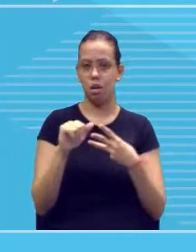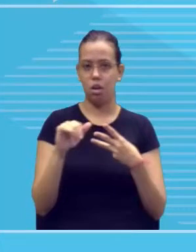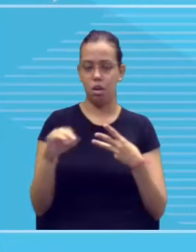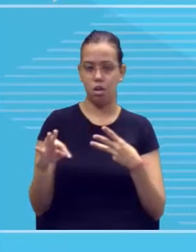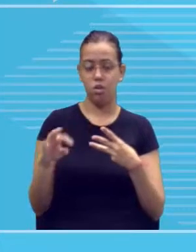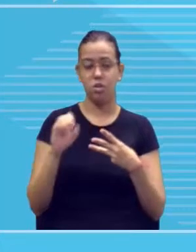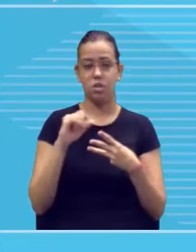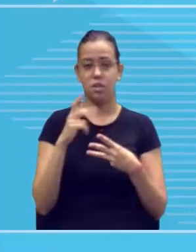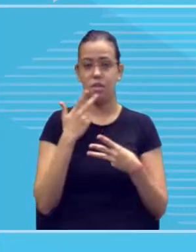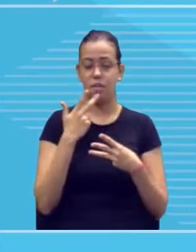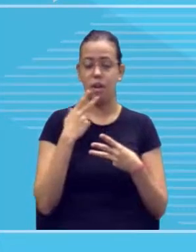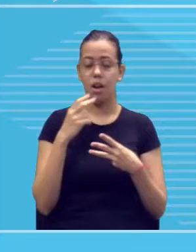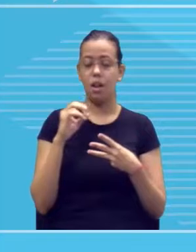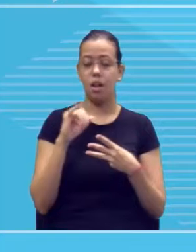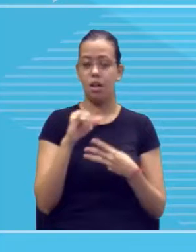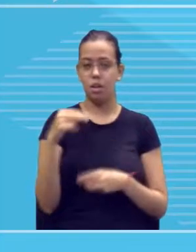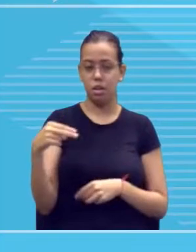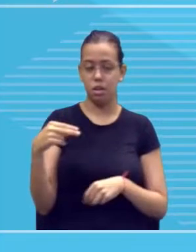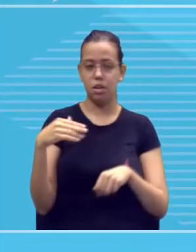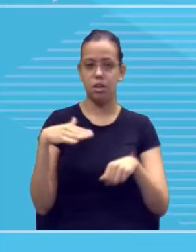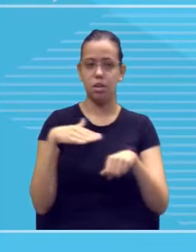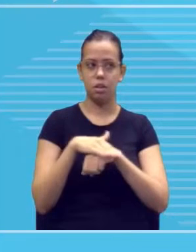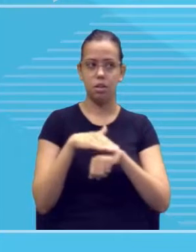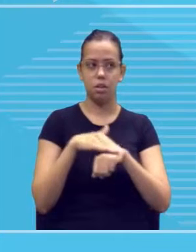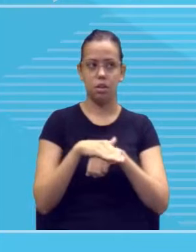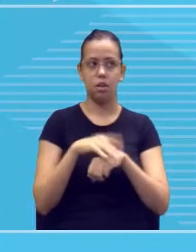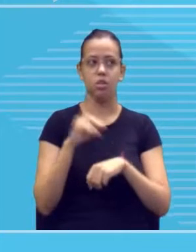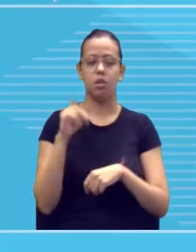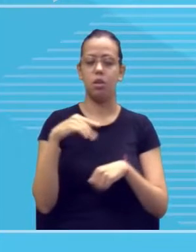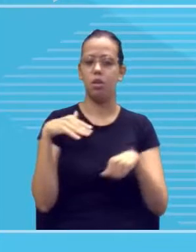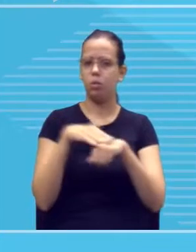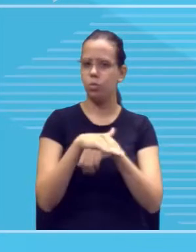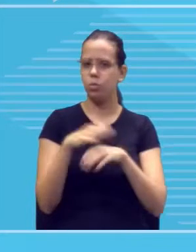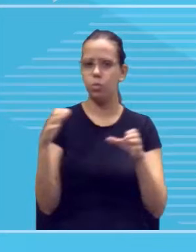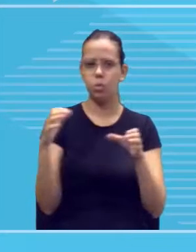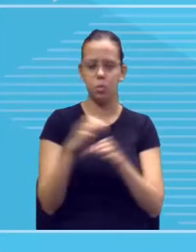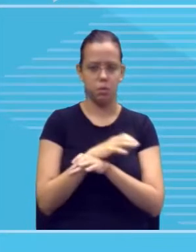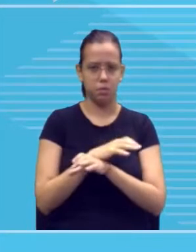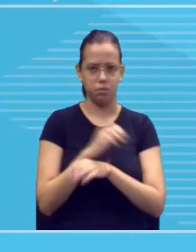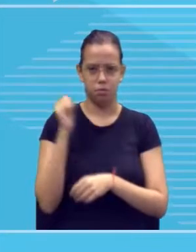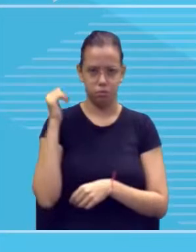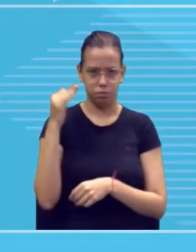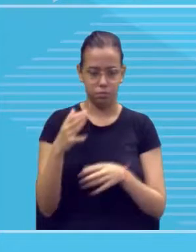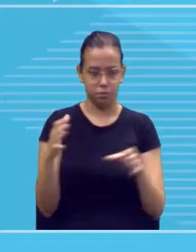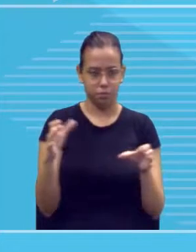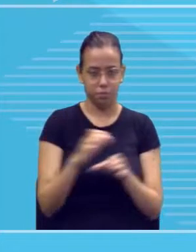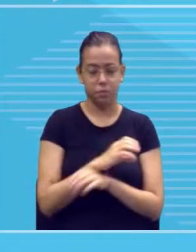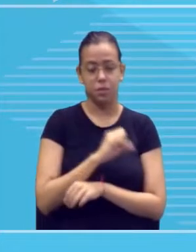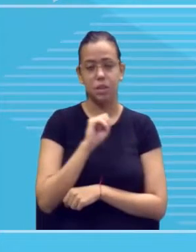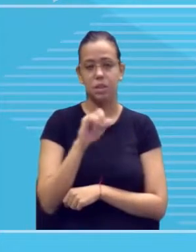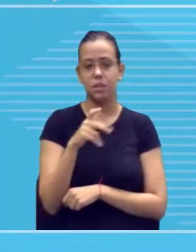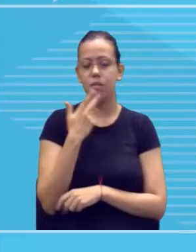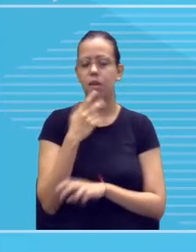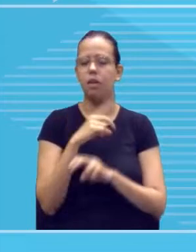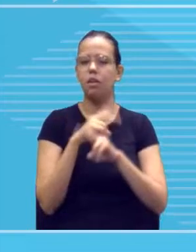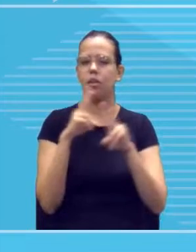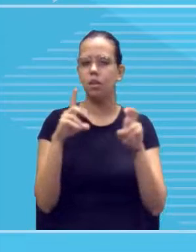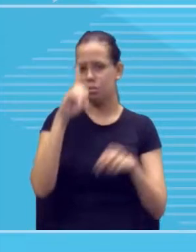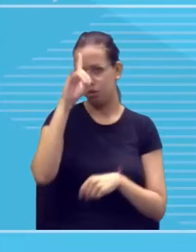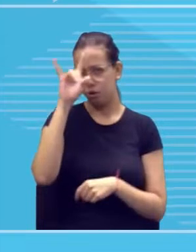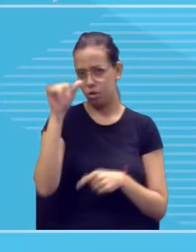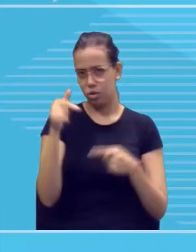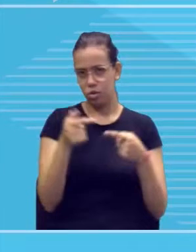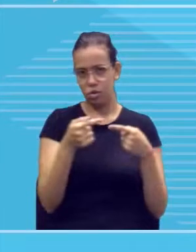e a coisa muda de figura ainda a noite toda Tá OK quando você trabalha com dias da semana